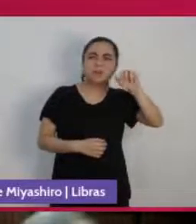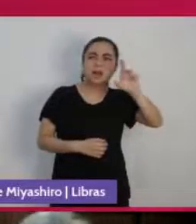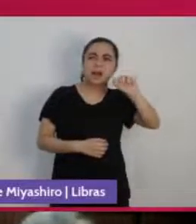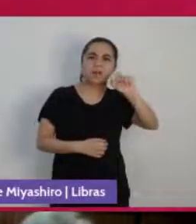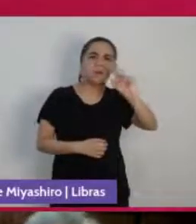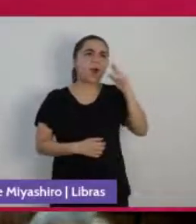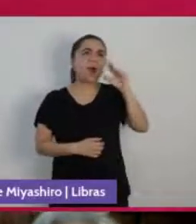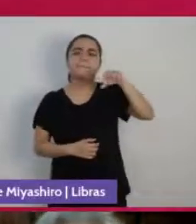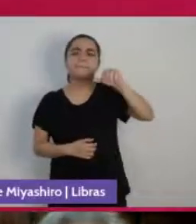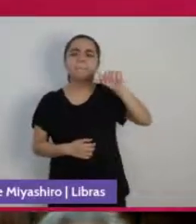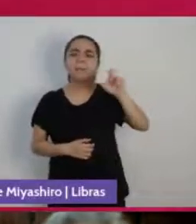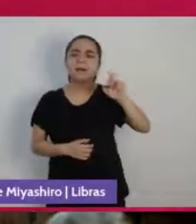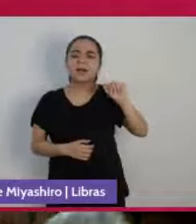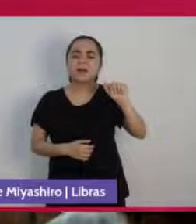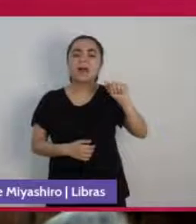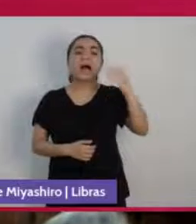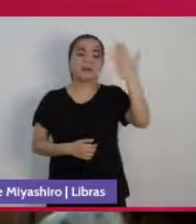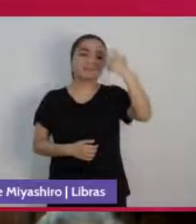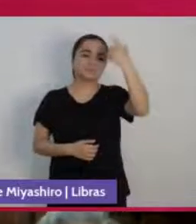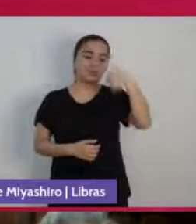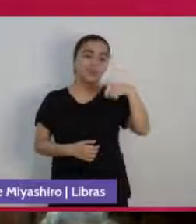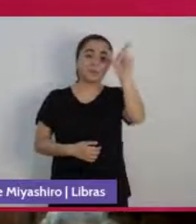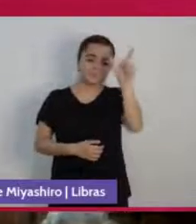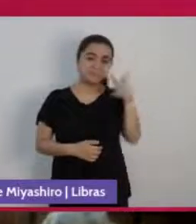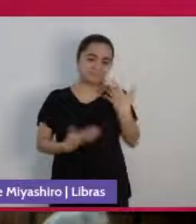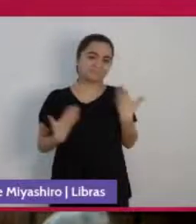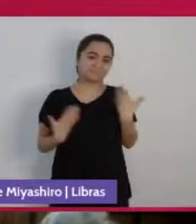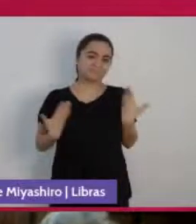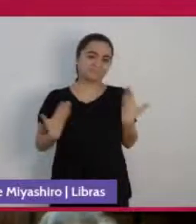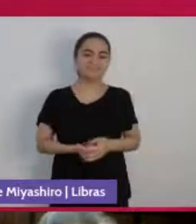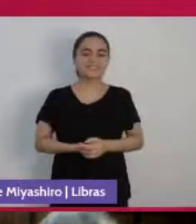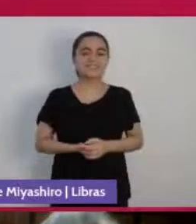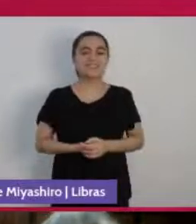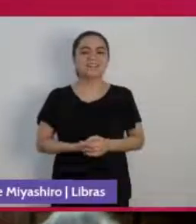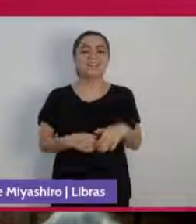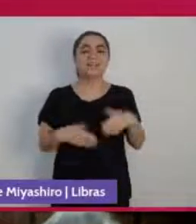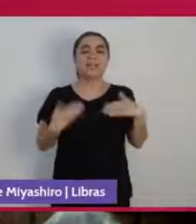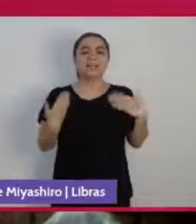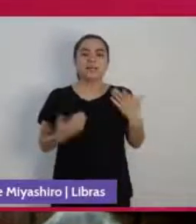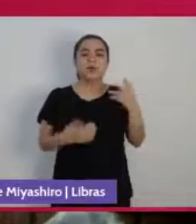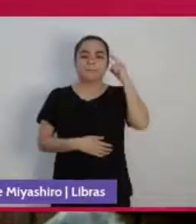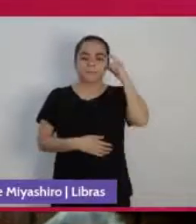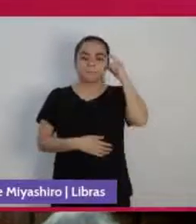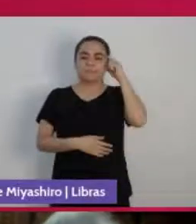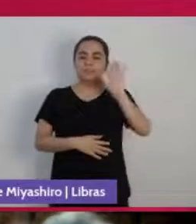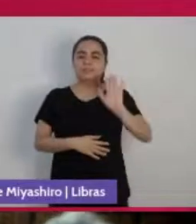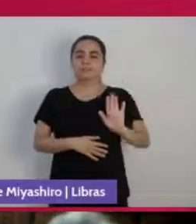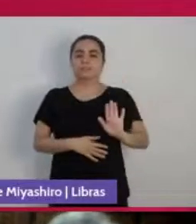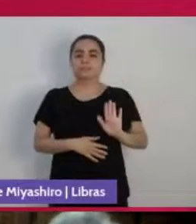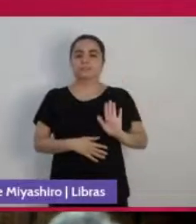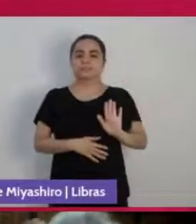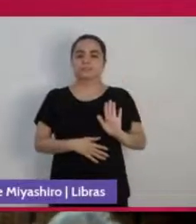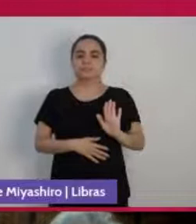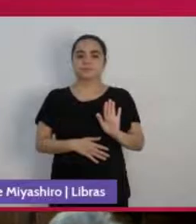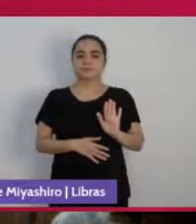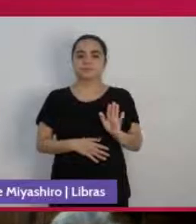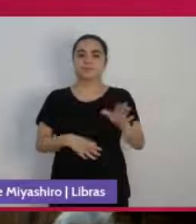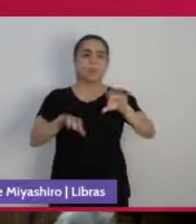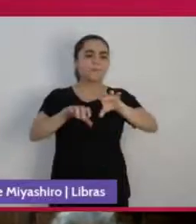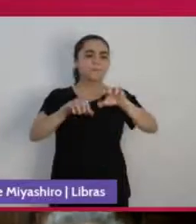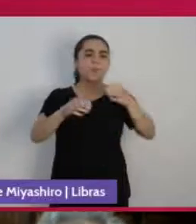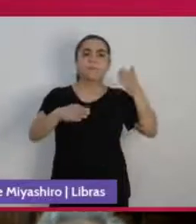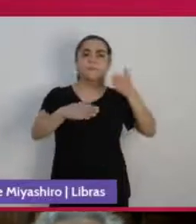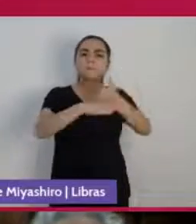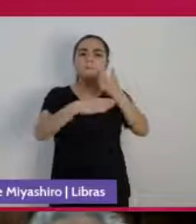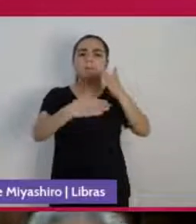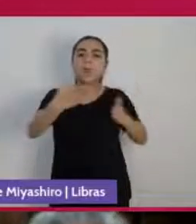já é para você, Aymar. Então, pense nisso. Quebre a